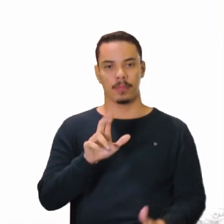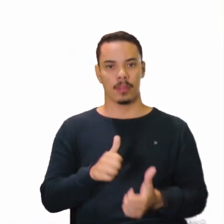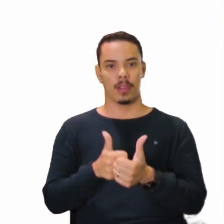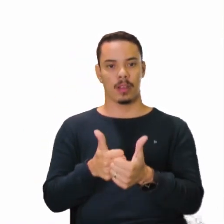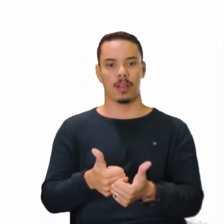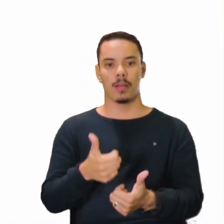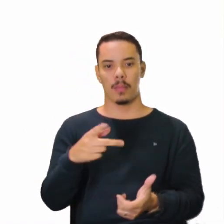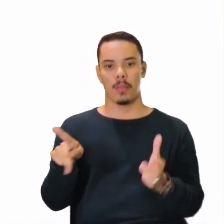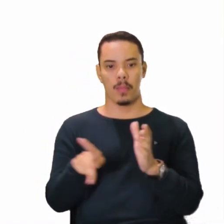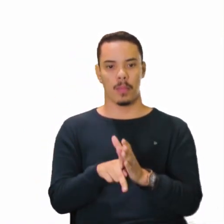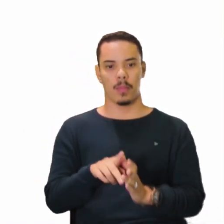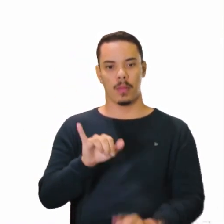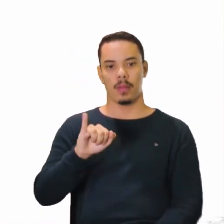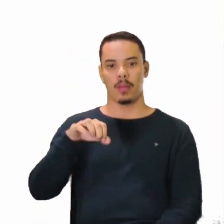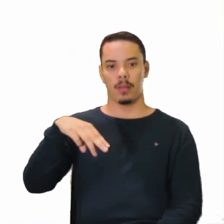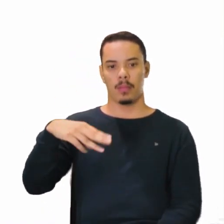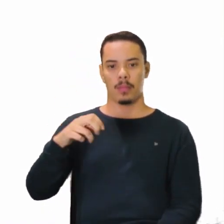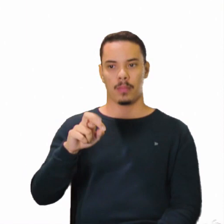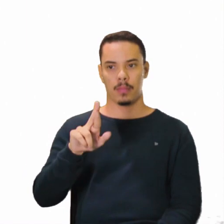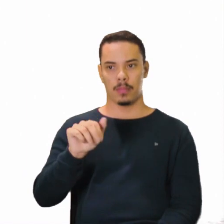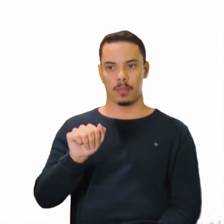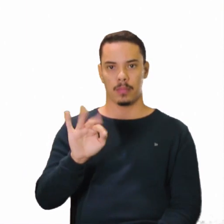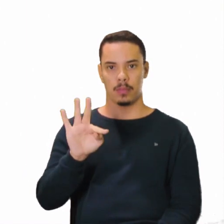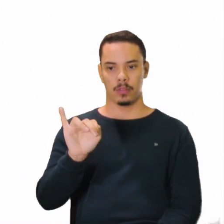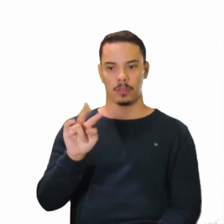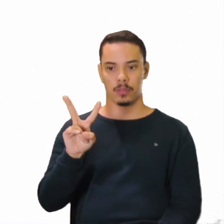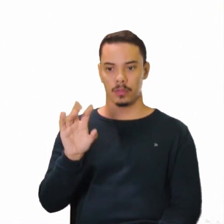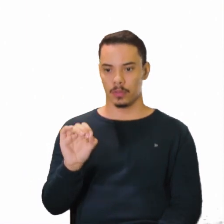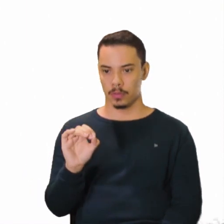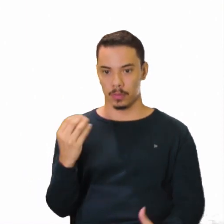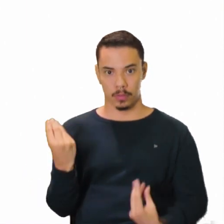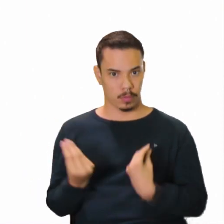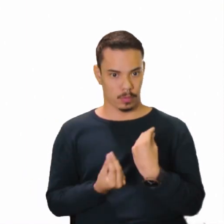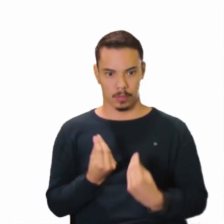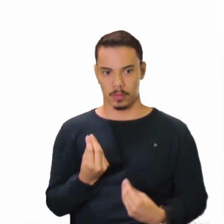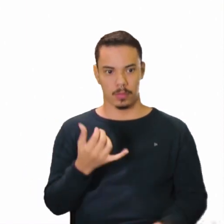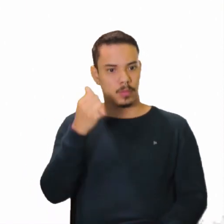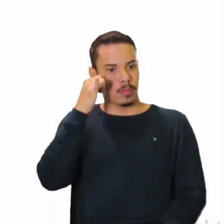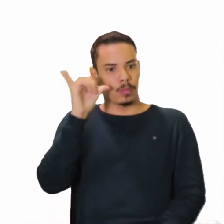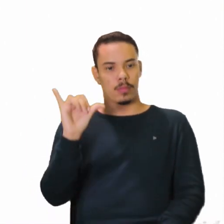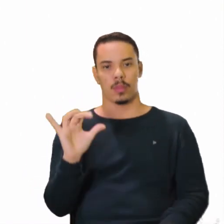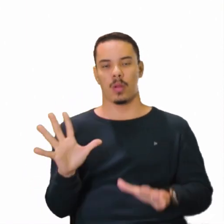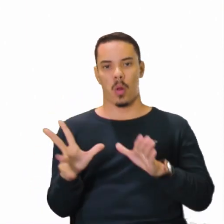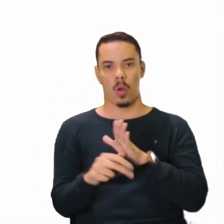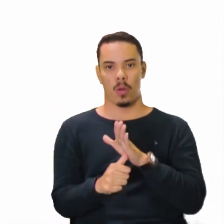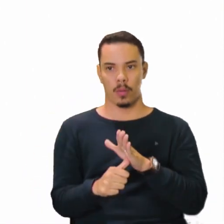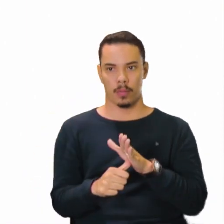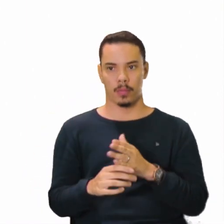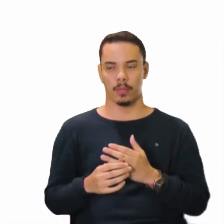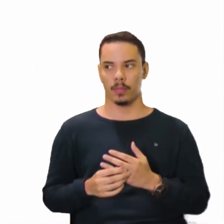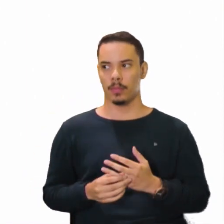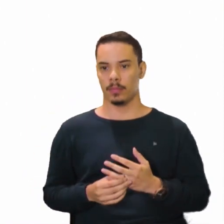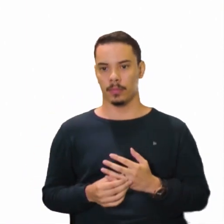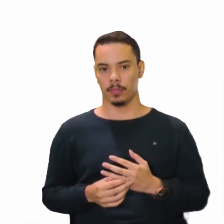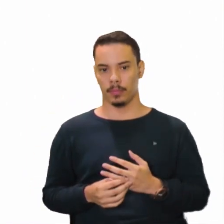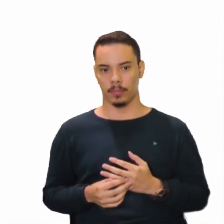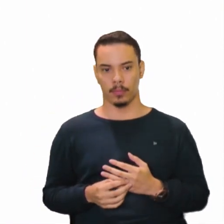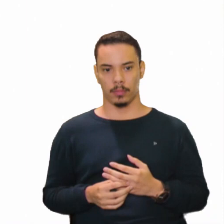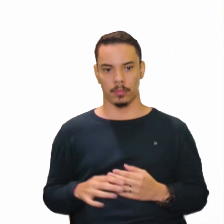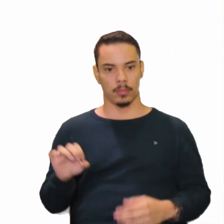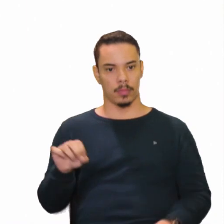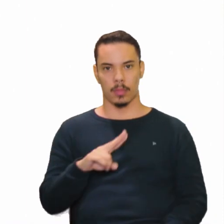de imperativo. Vamos ver como é que é isso. Não furtarás. É mesmo que falar